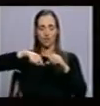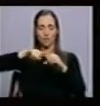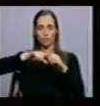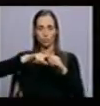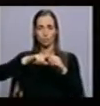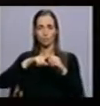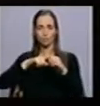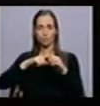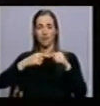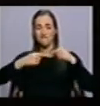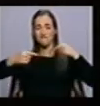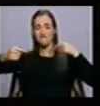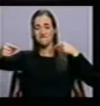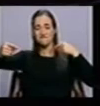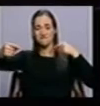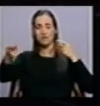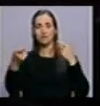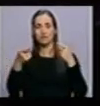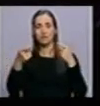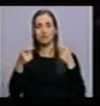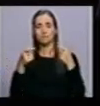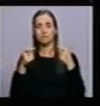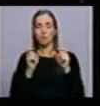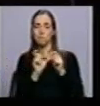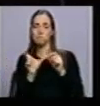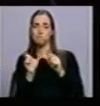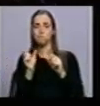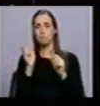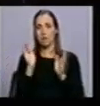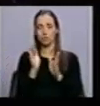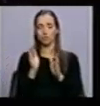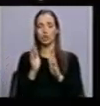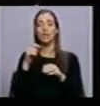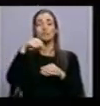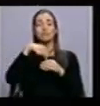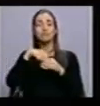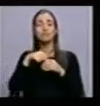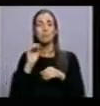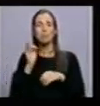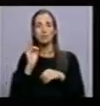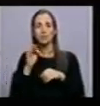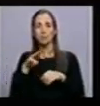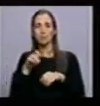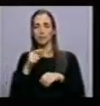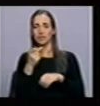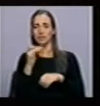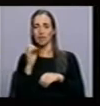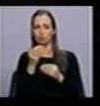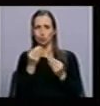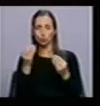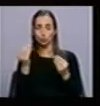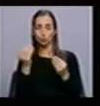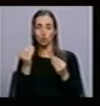mais comprido do que largo e que muito rico aparentemente em metais. E as primeiras análises feitas a este